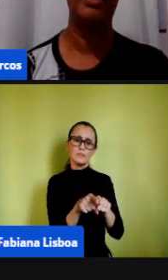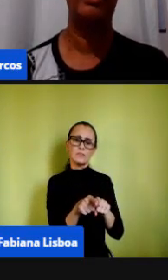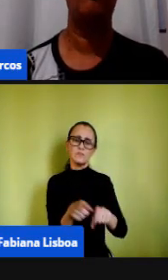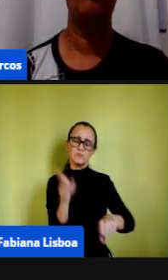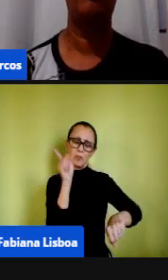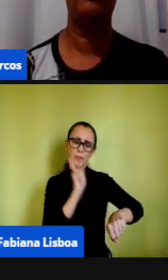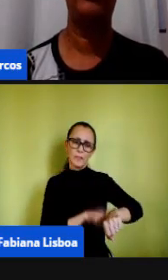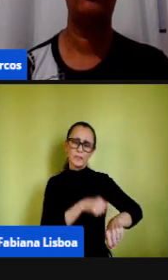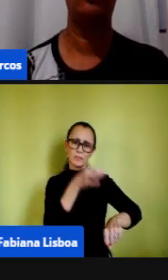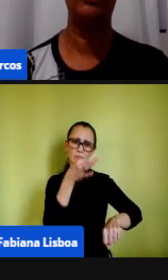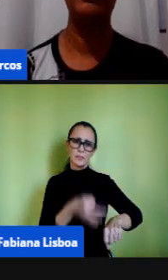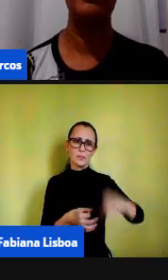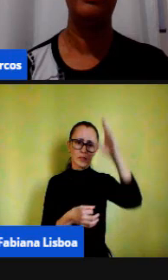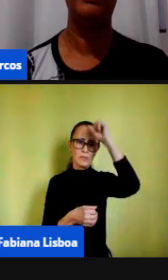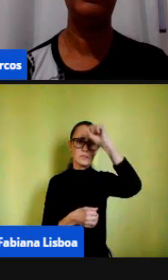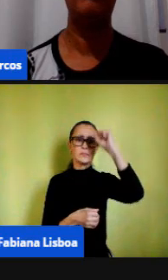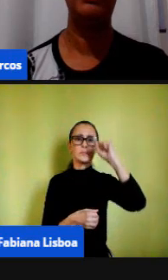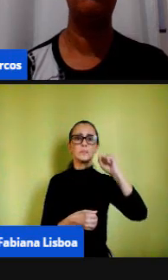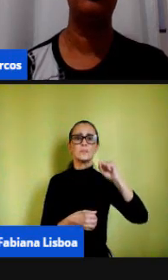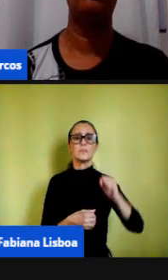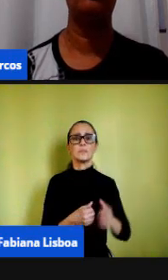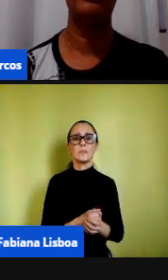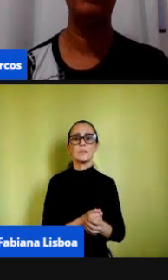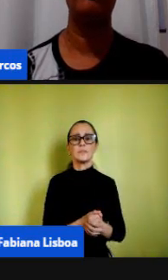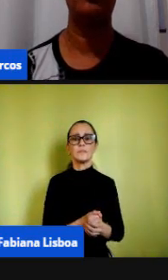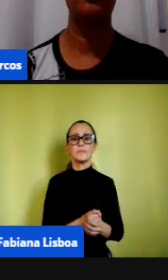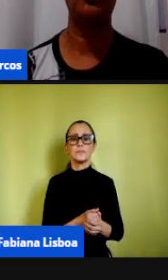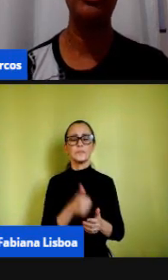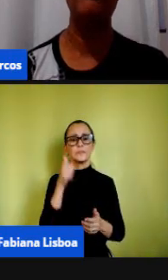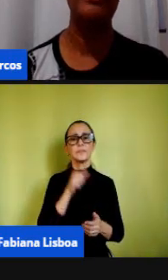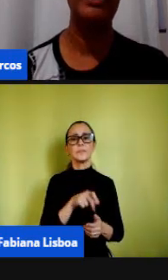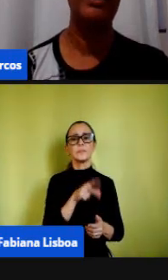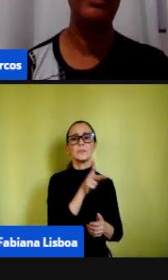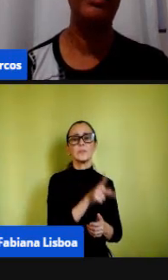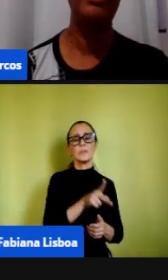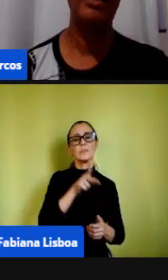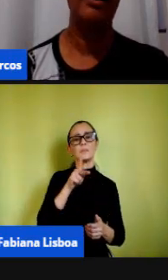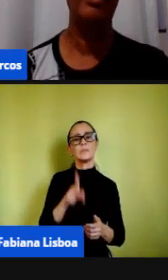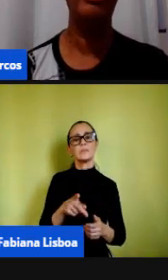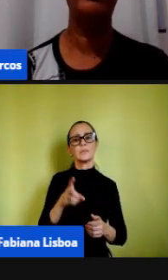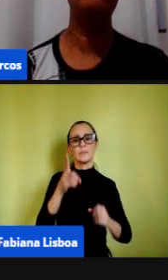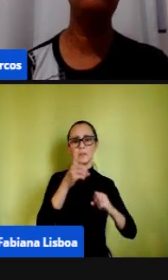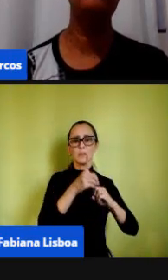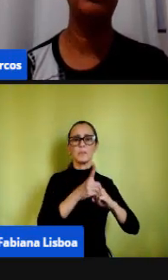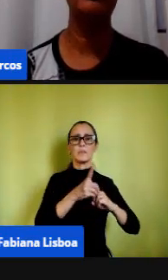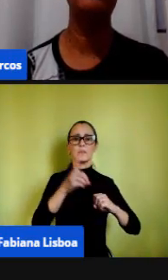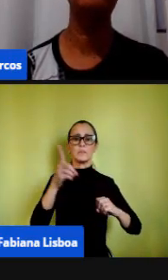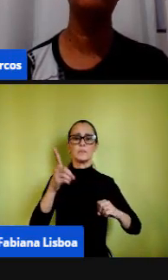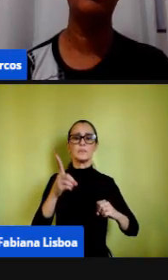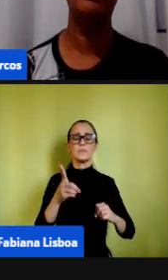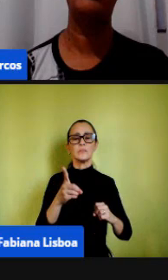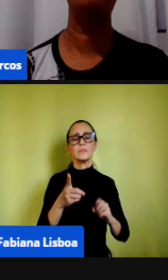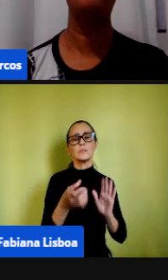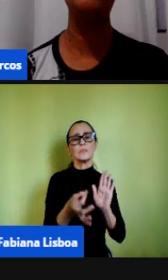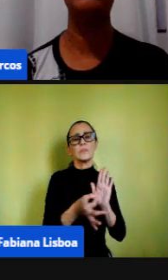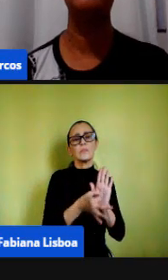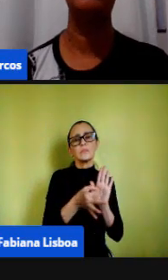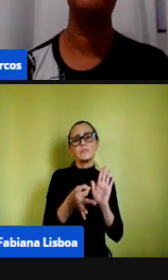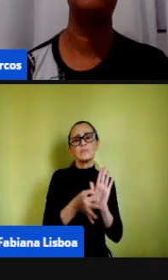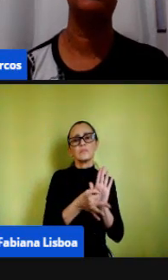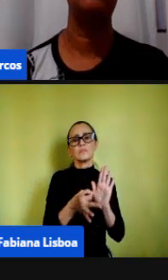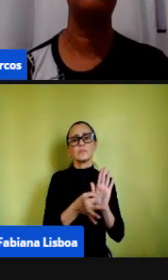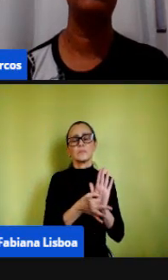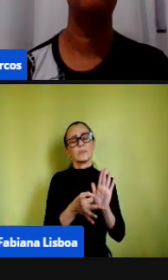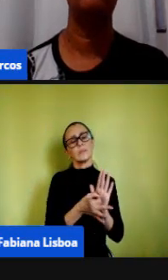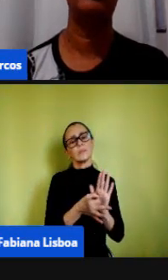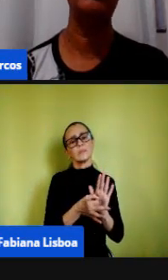Basic é uma professora que trabalha no Instituto Lemon, doutora, e ela nos sugere que a modalidade